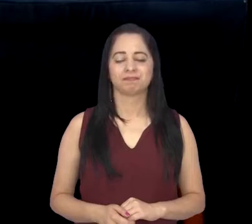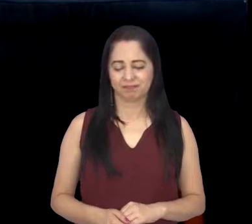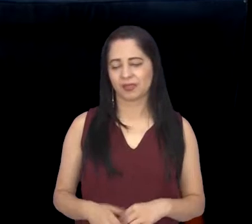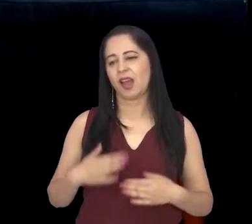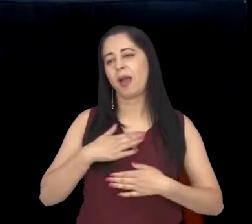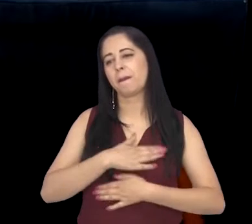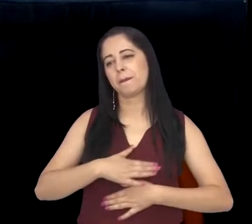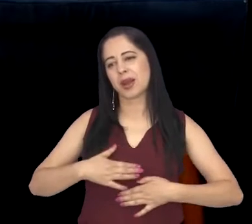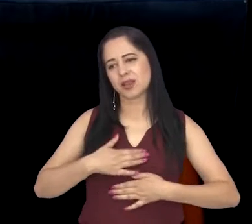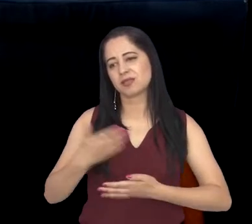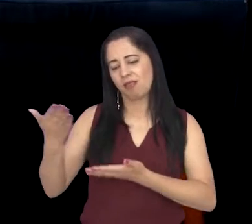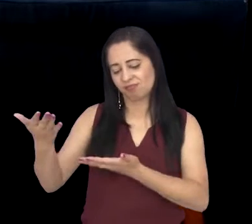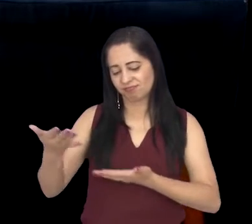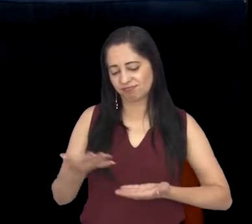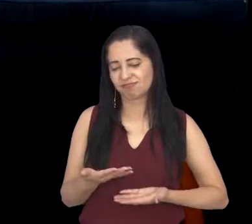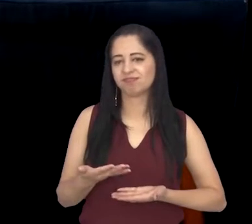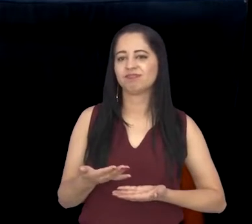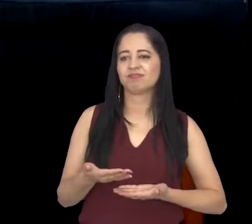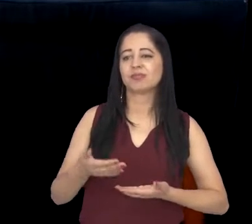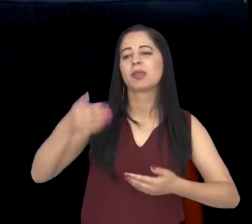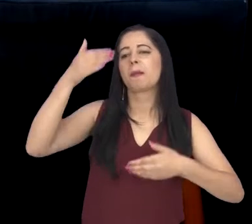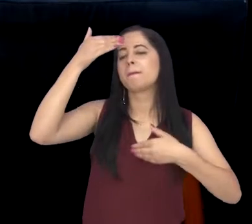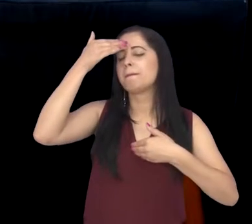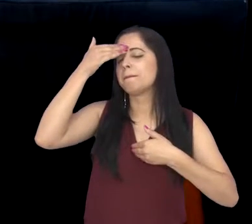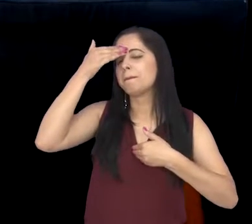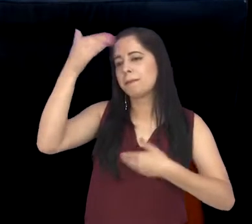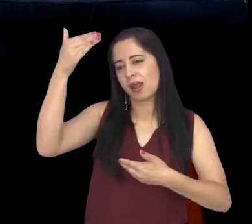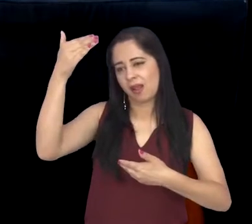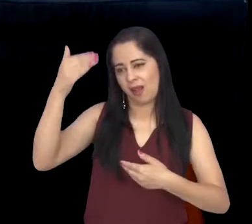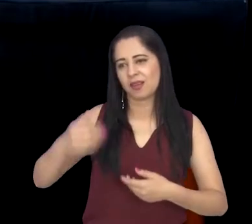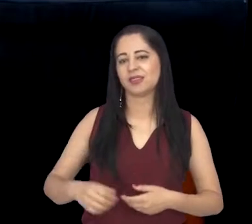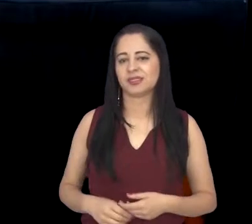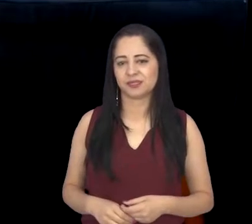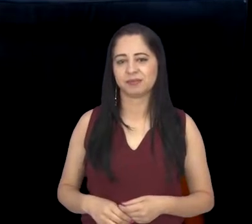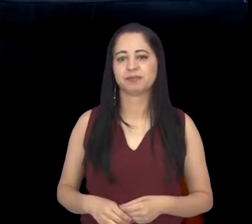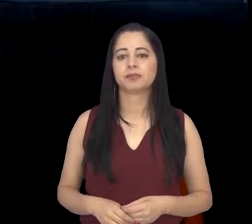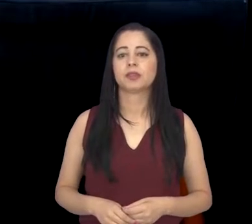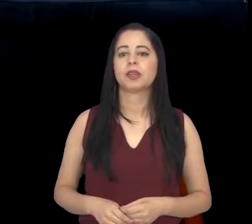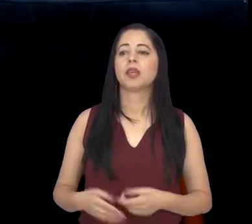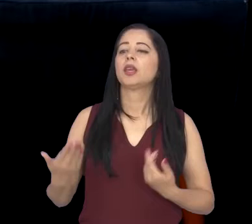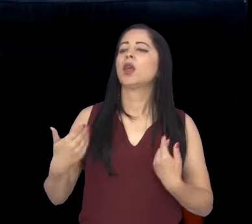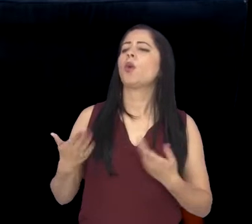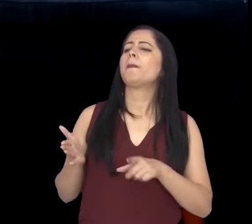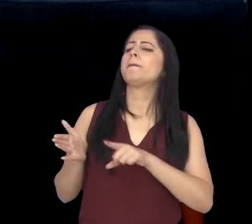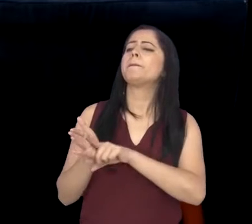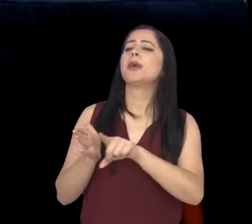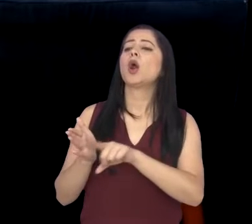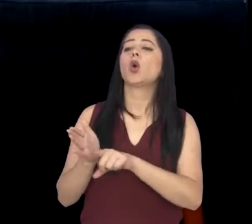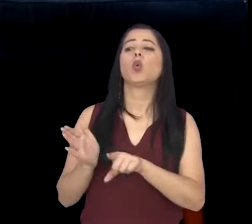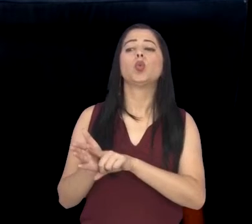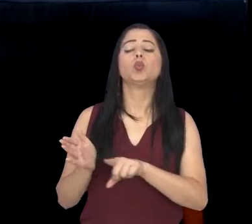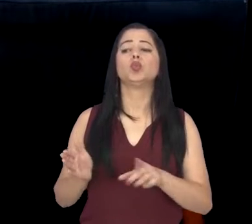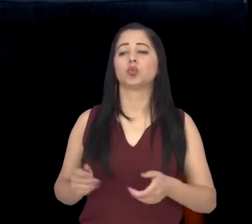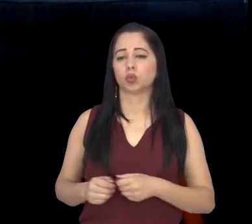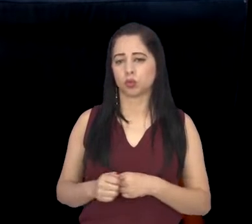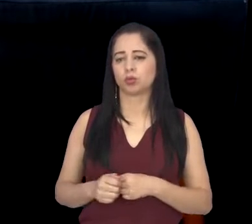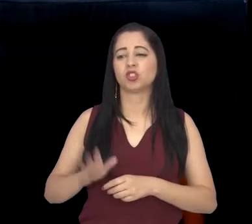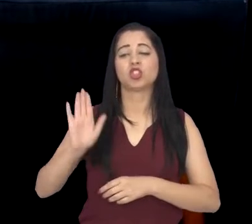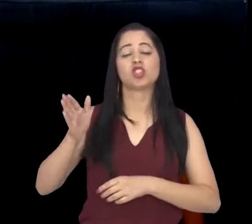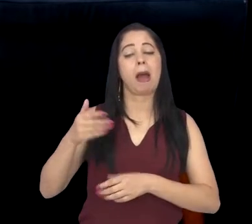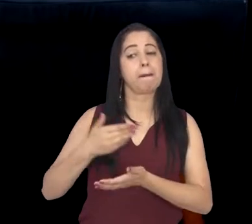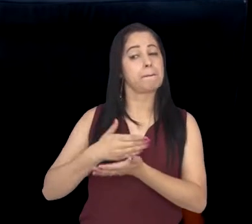Gilson, é um prazer enorme ter você aqui no programa com a gente. Muito obrigada. E aí eu já começo com uma